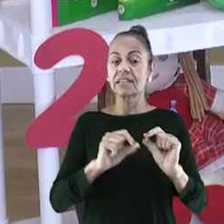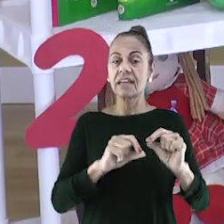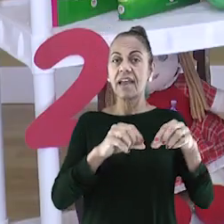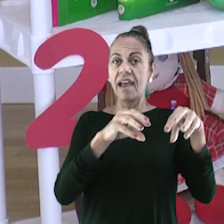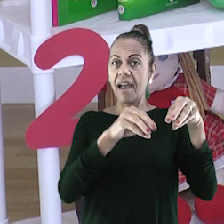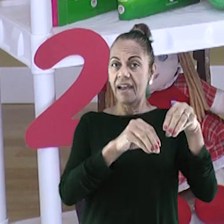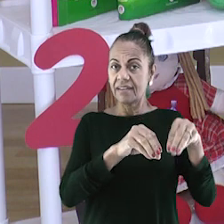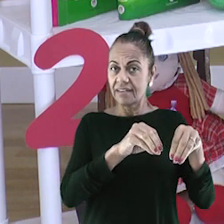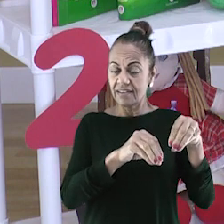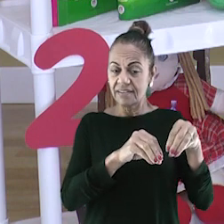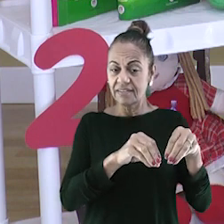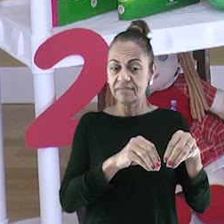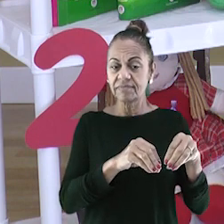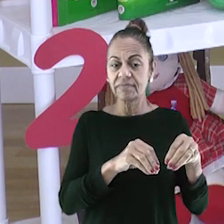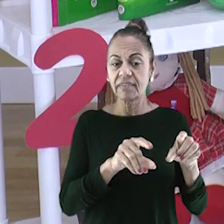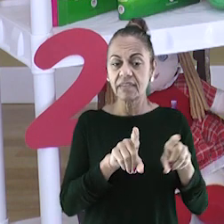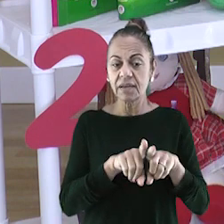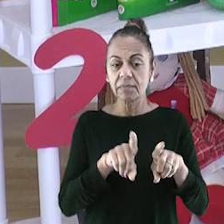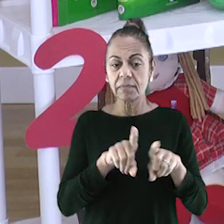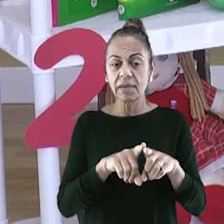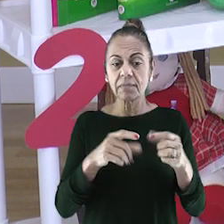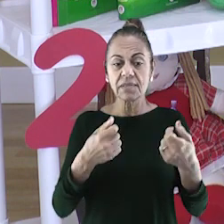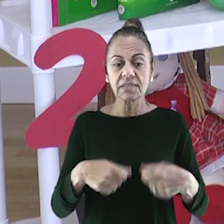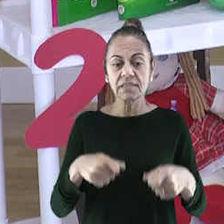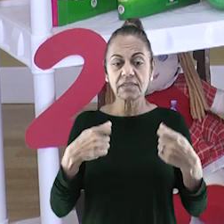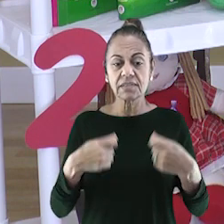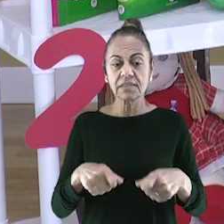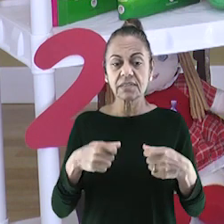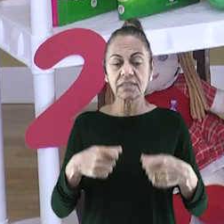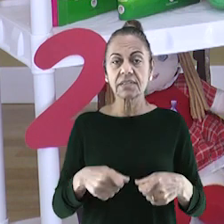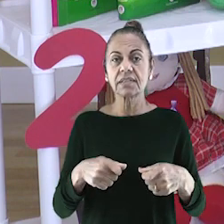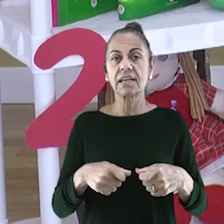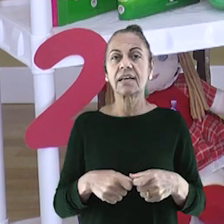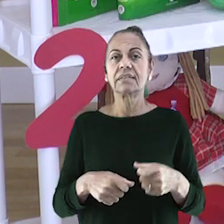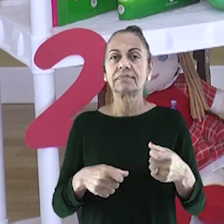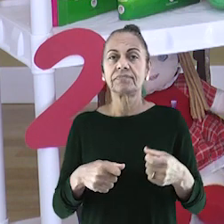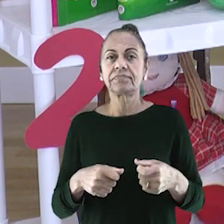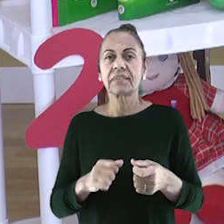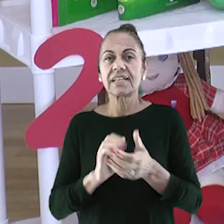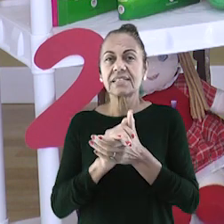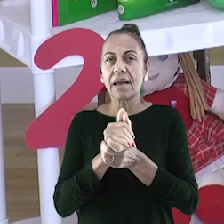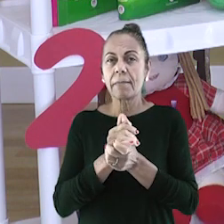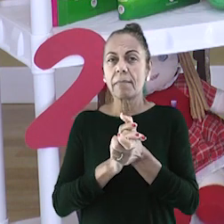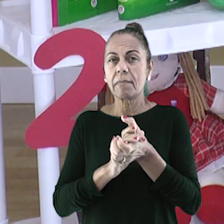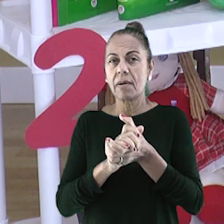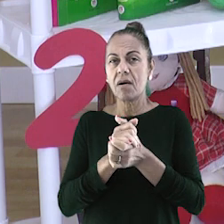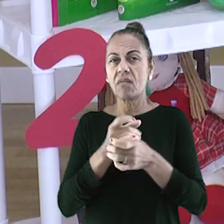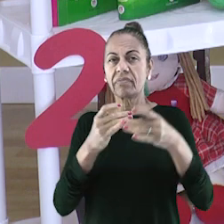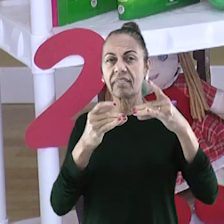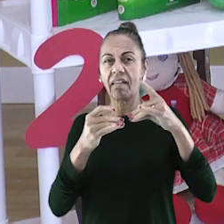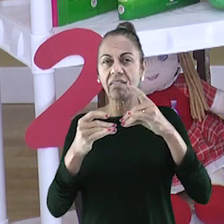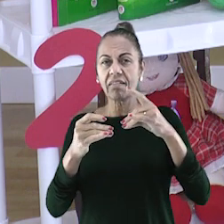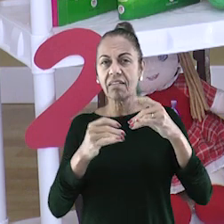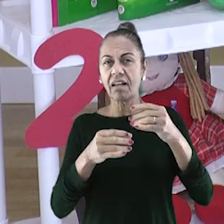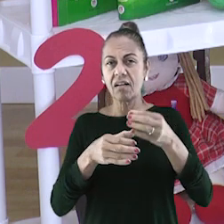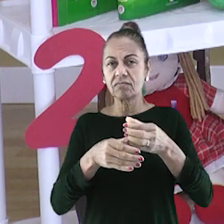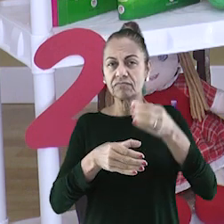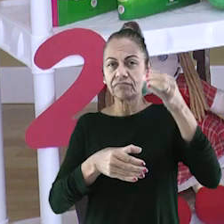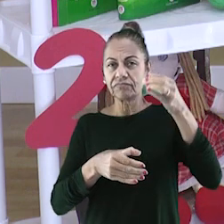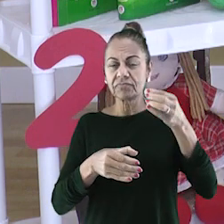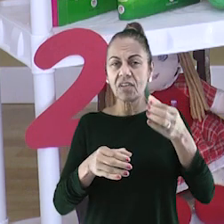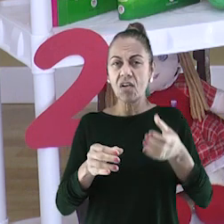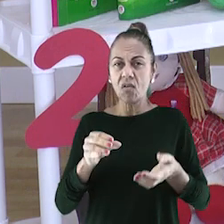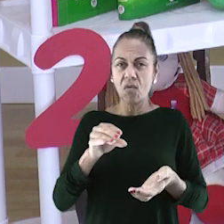de areia, iremos precisar de sabão líquido e cola